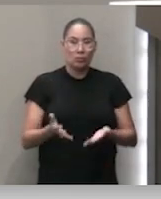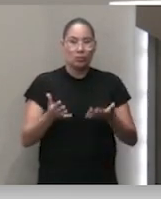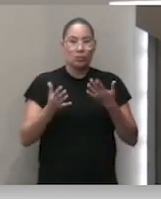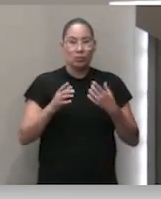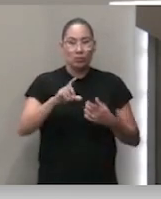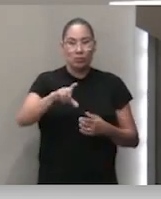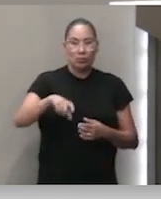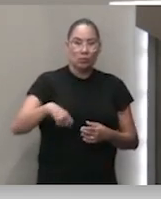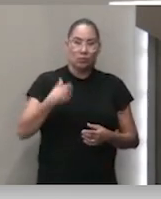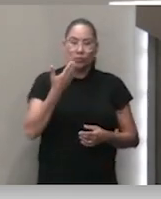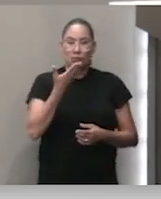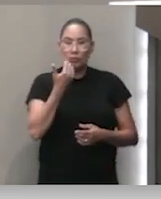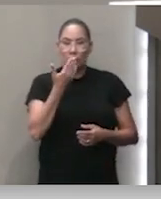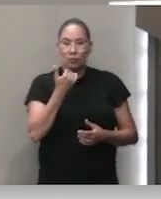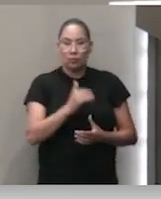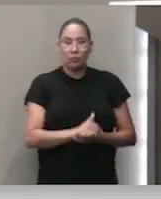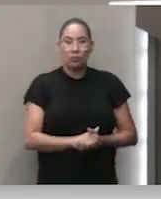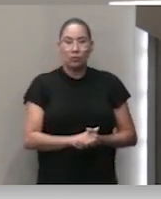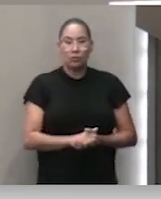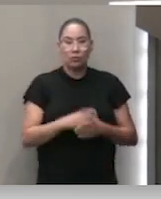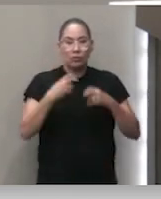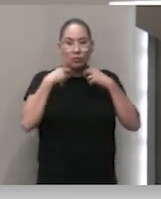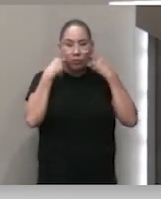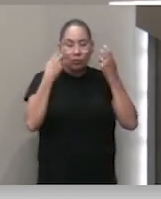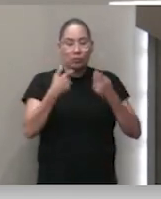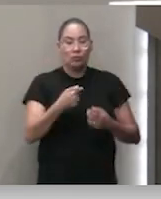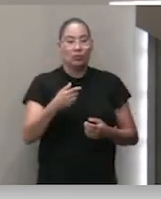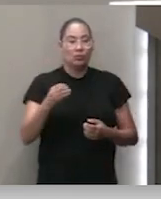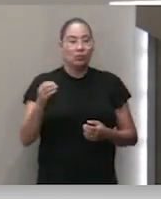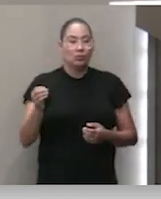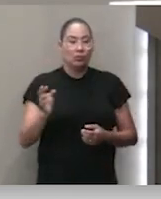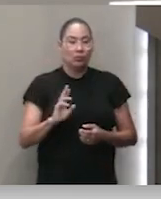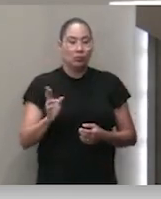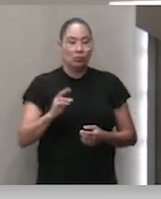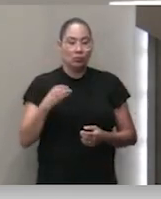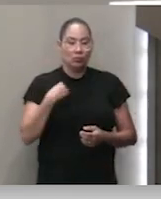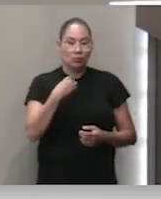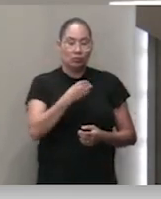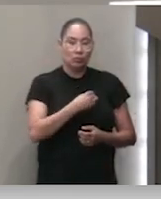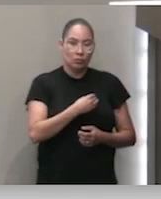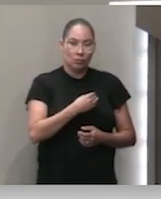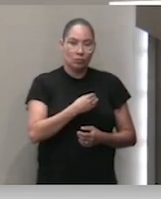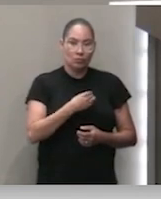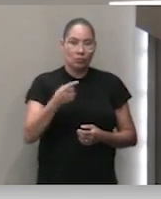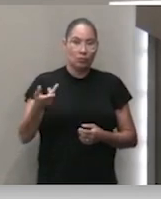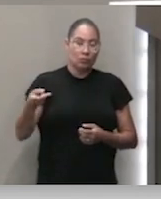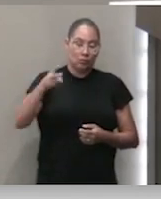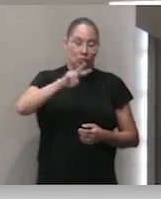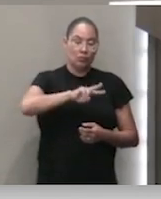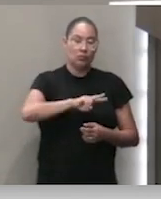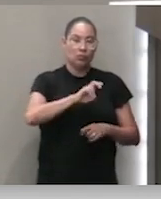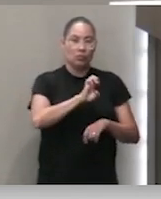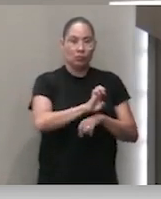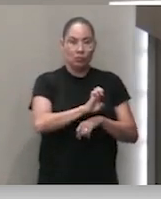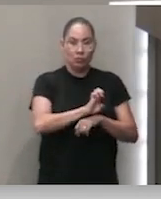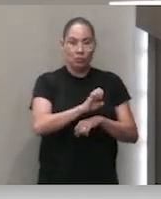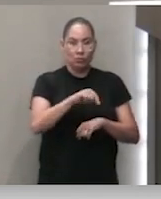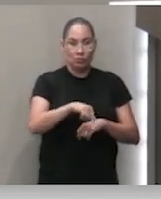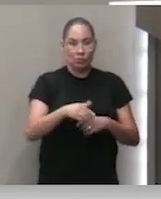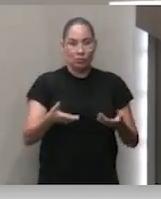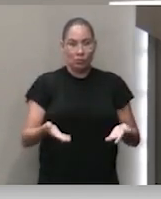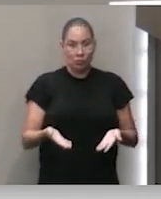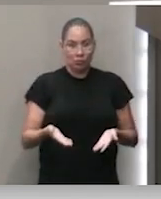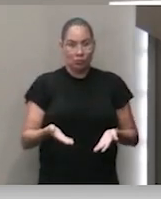vale alimentação. É uma vergonha, R$700 o médico vai sair do outro estado para ficar aqui.